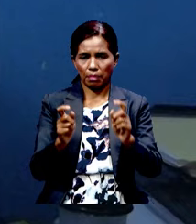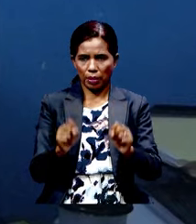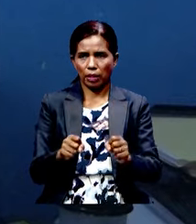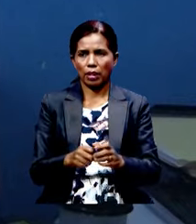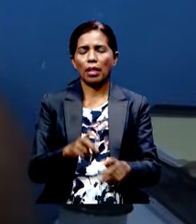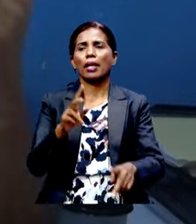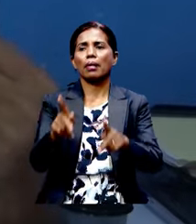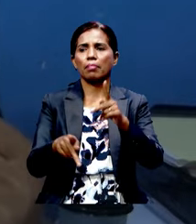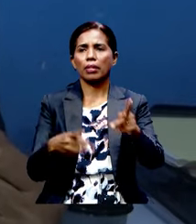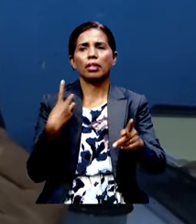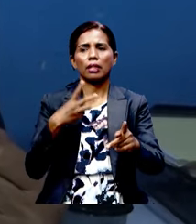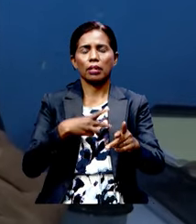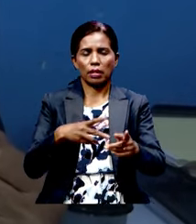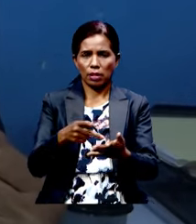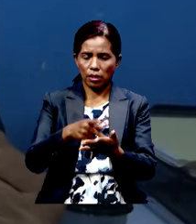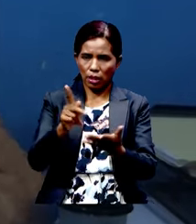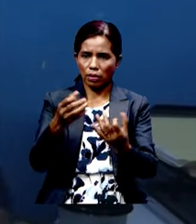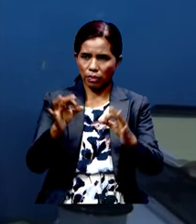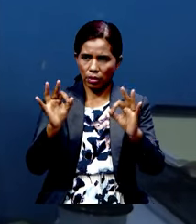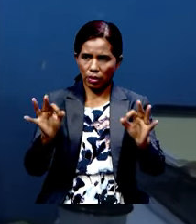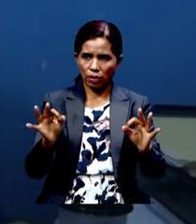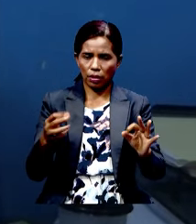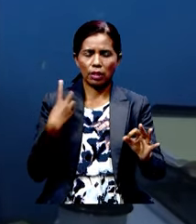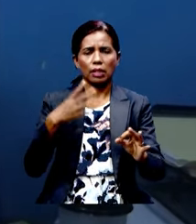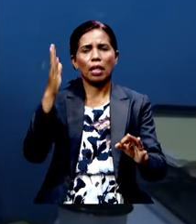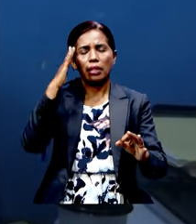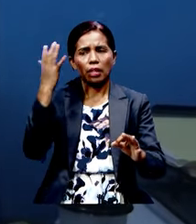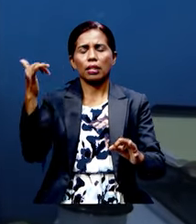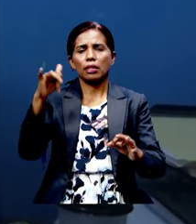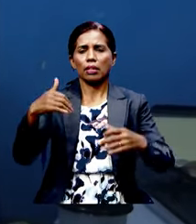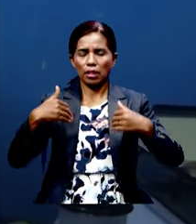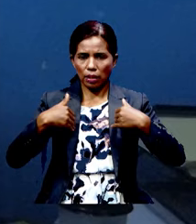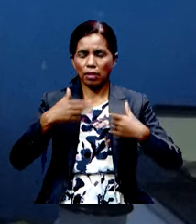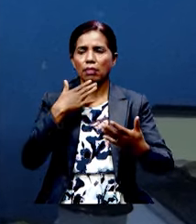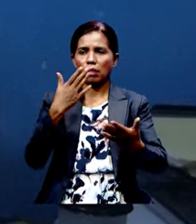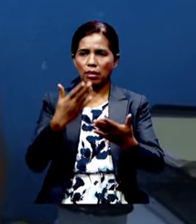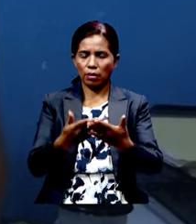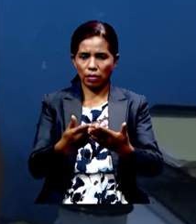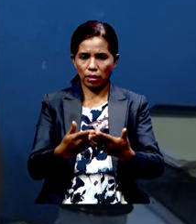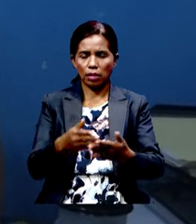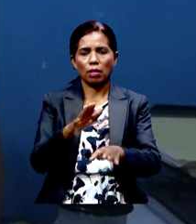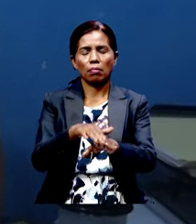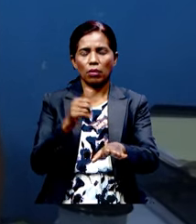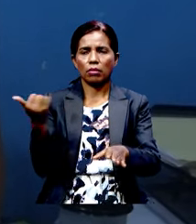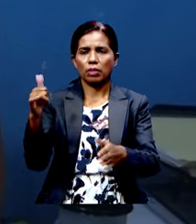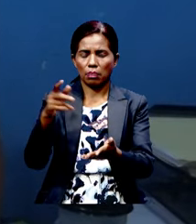ma ne bema agora te contrato ti ona. Ita tira una cataxira, io qualificação. Qualificar nome te contrato.